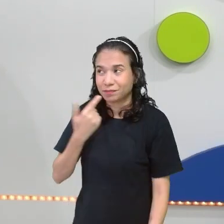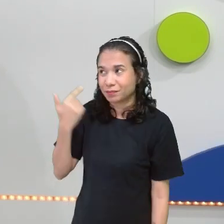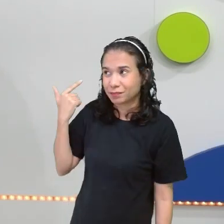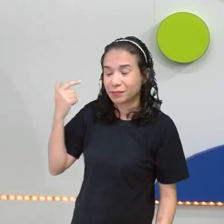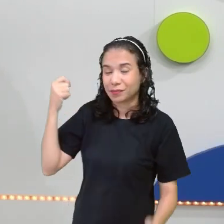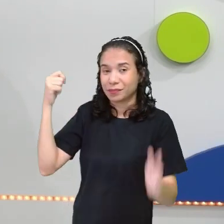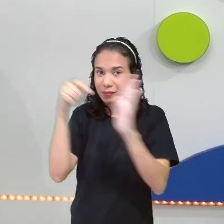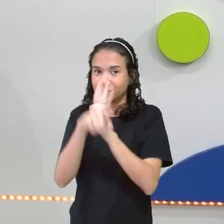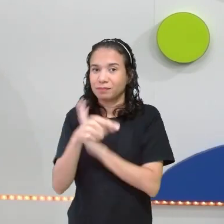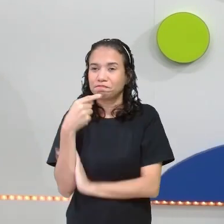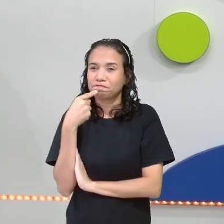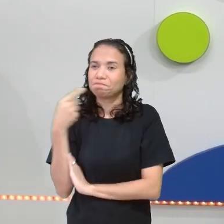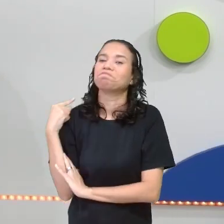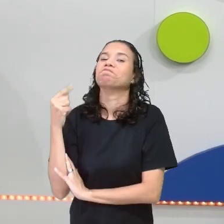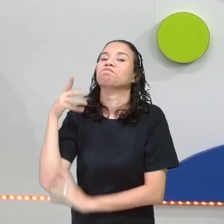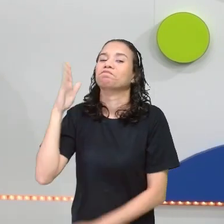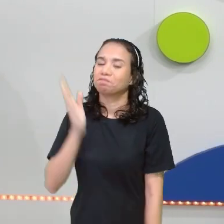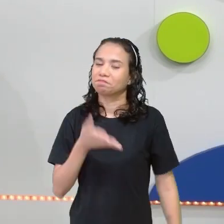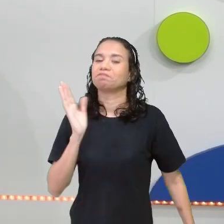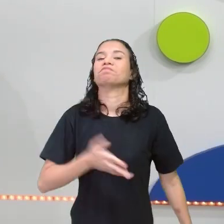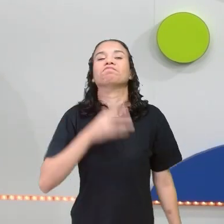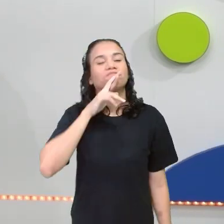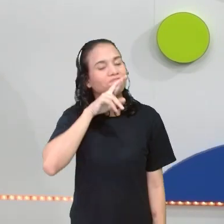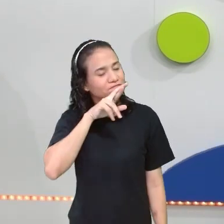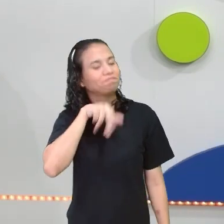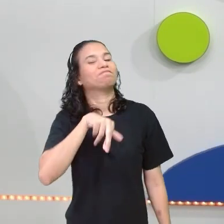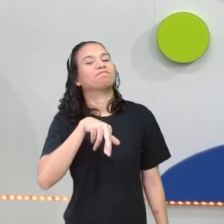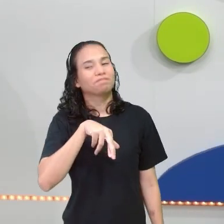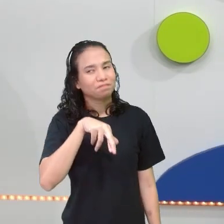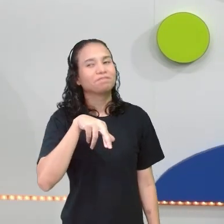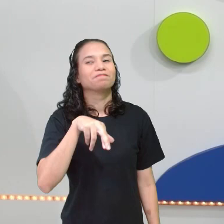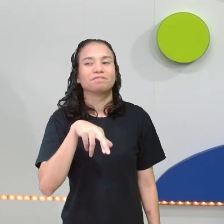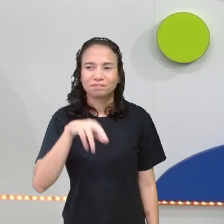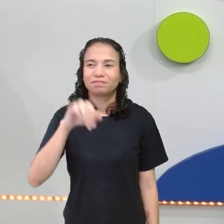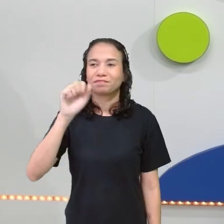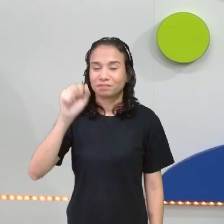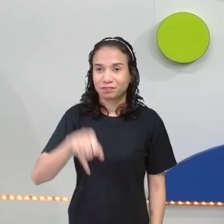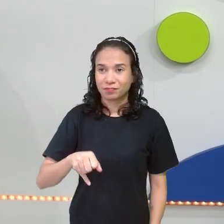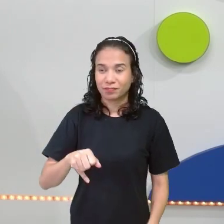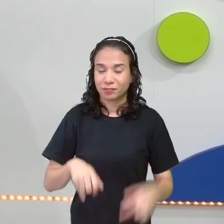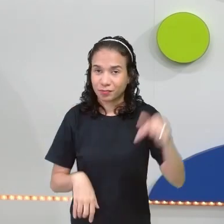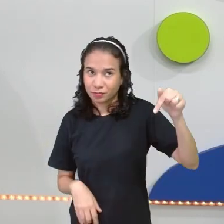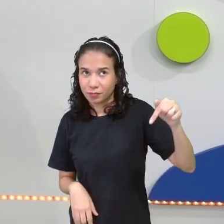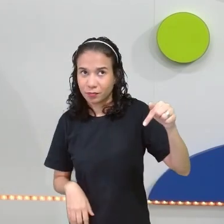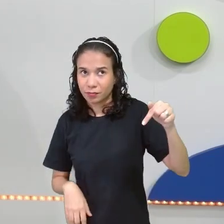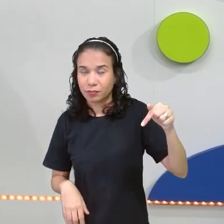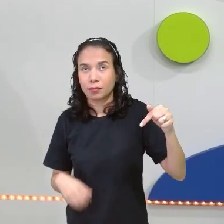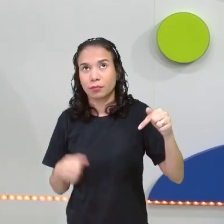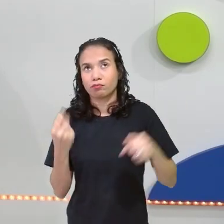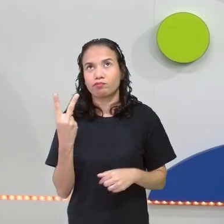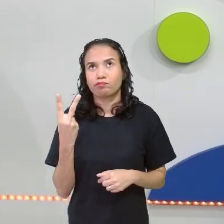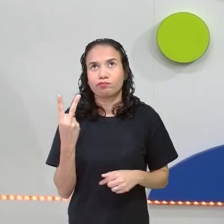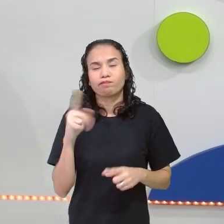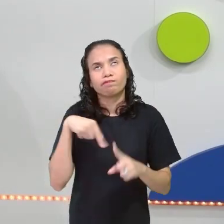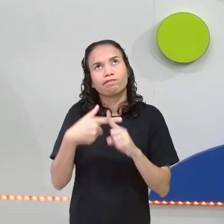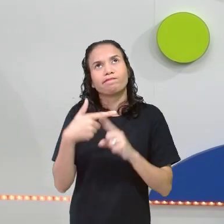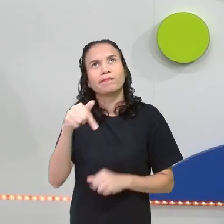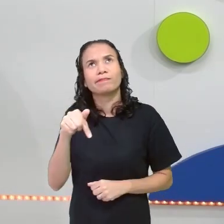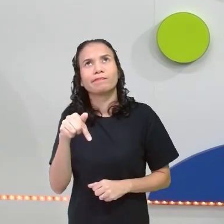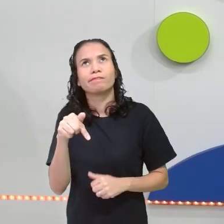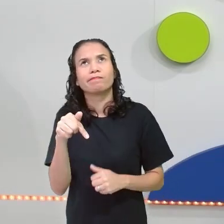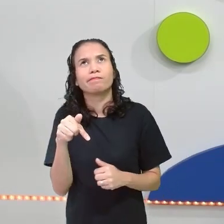à questão anterior, já respondeu aí de casa. Isso. Que é 7? Ou 2 mais 7. Quanto aqui?